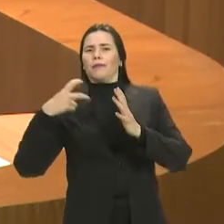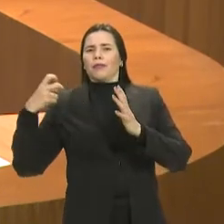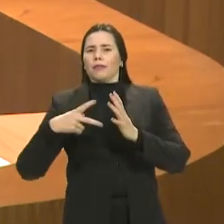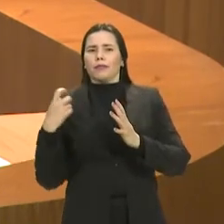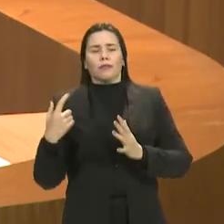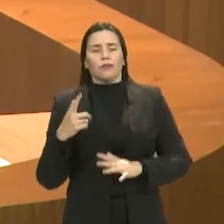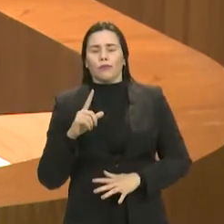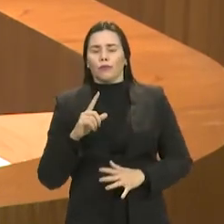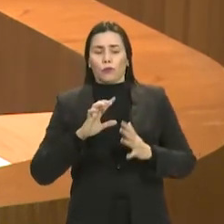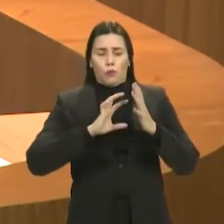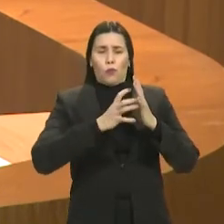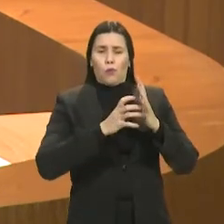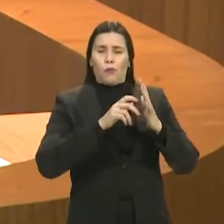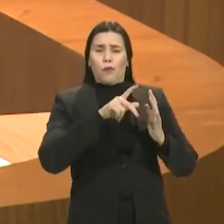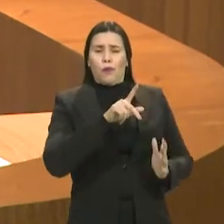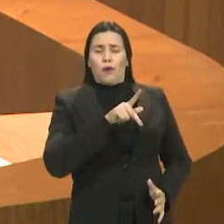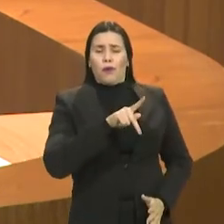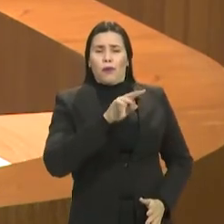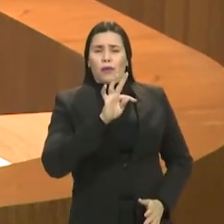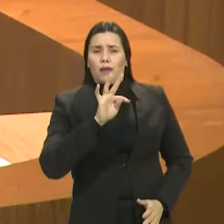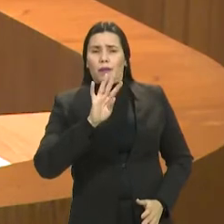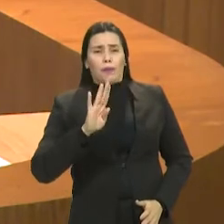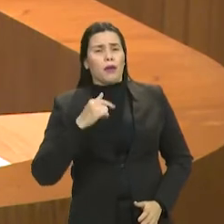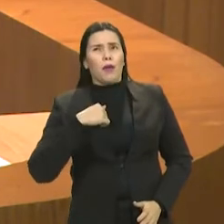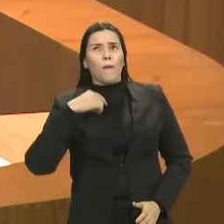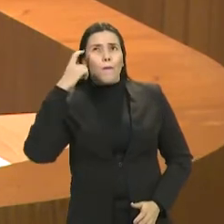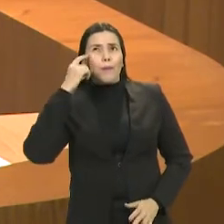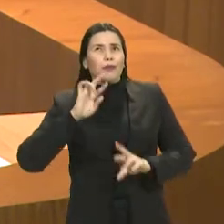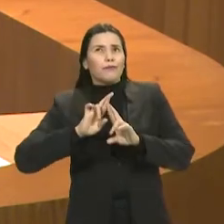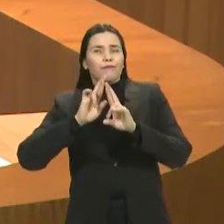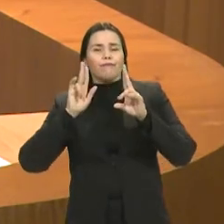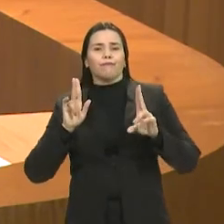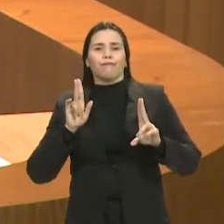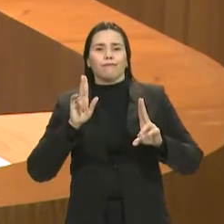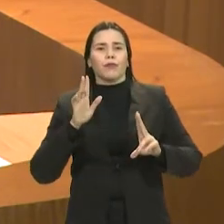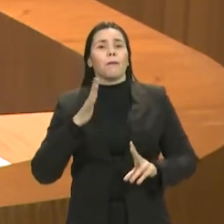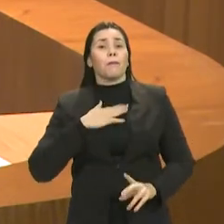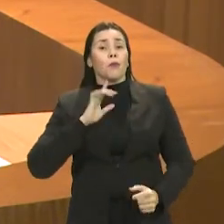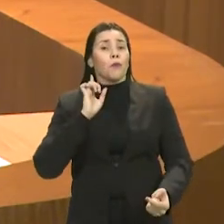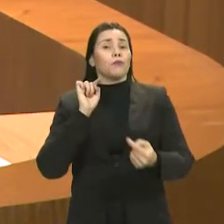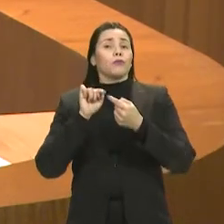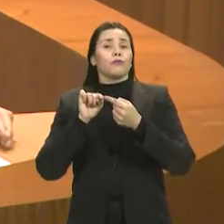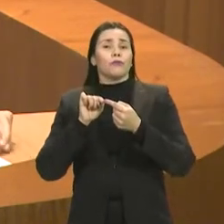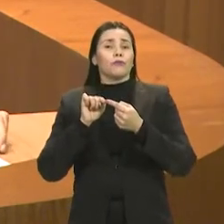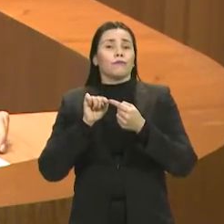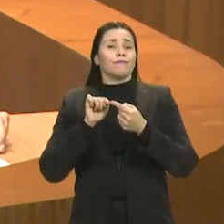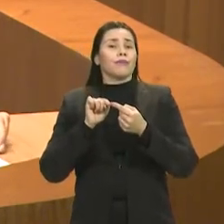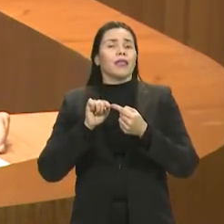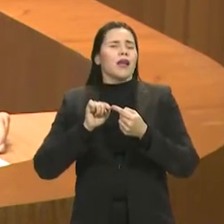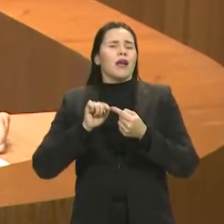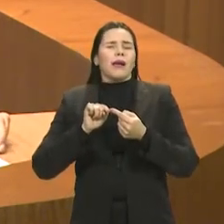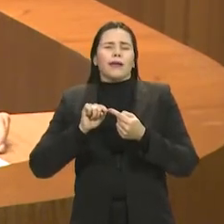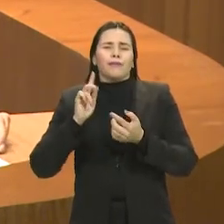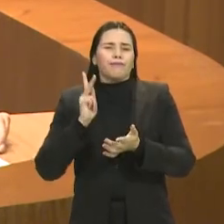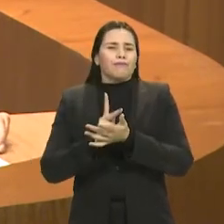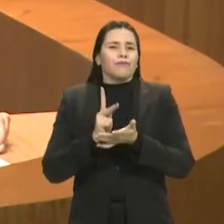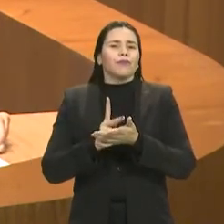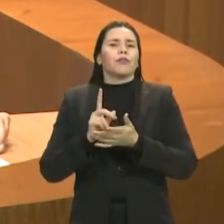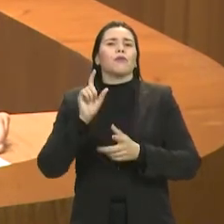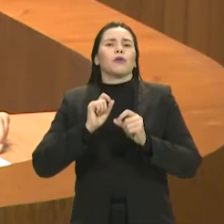pensamento e eu é o meu propósito então sempre foi